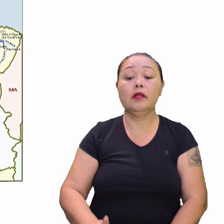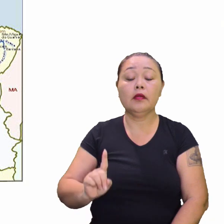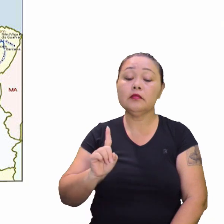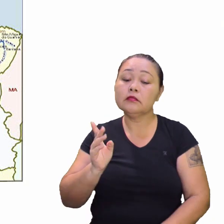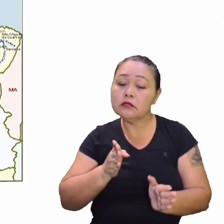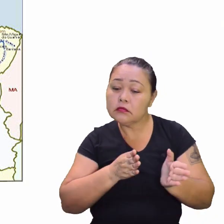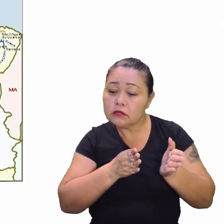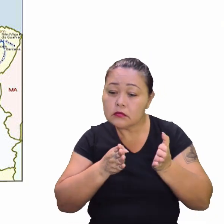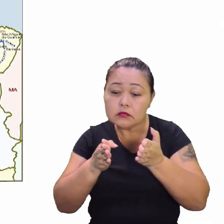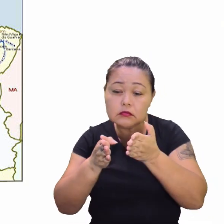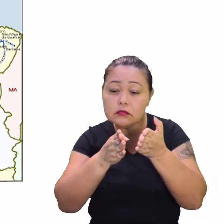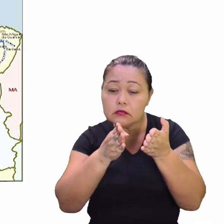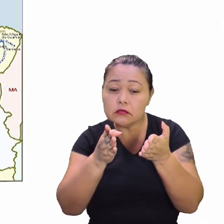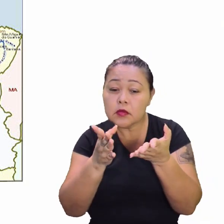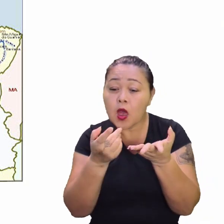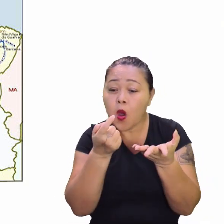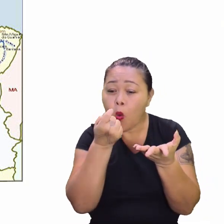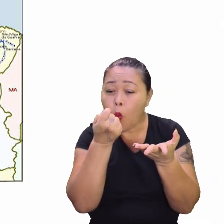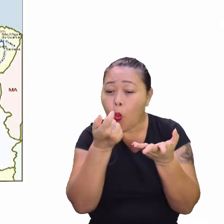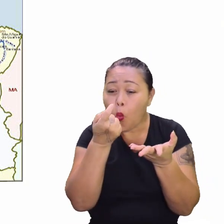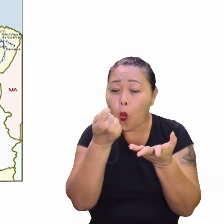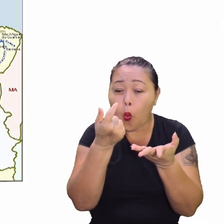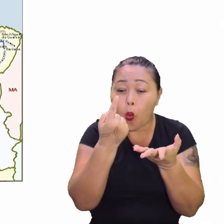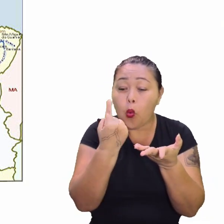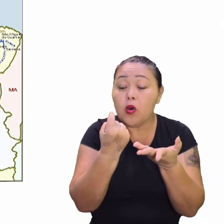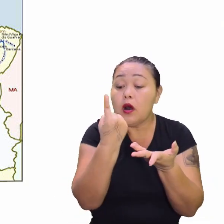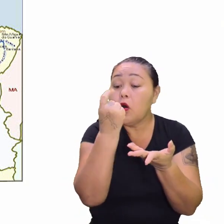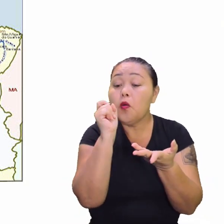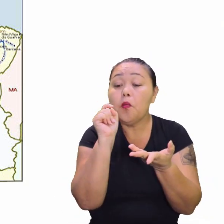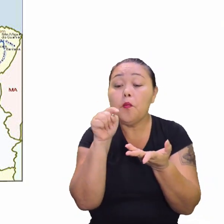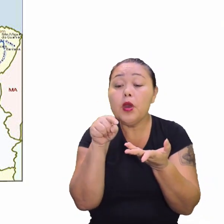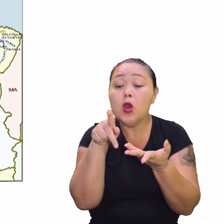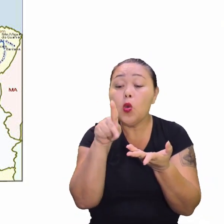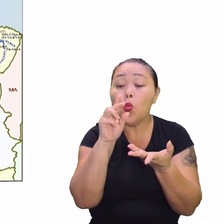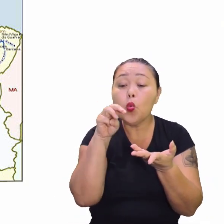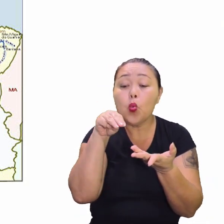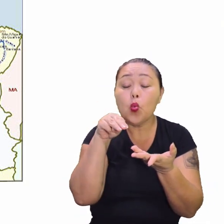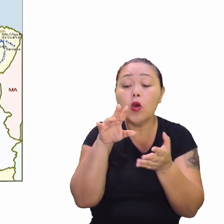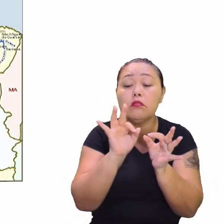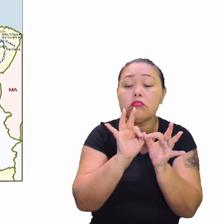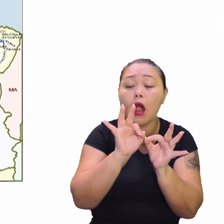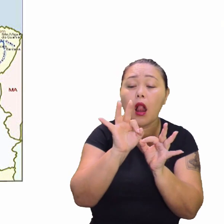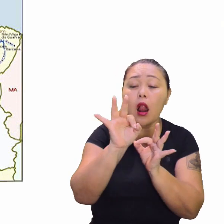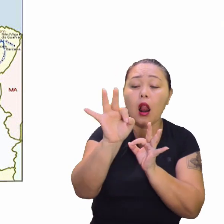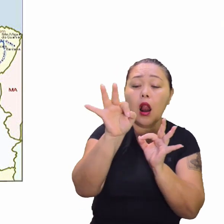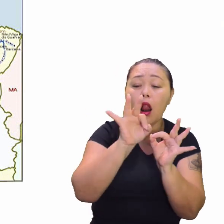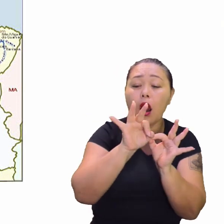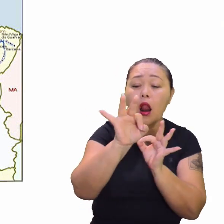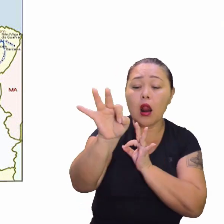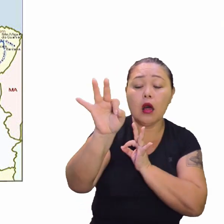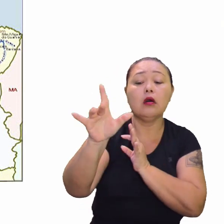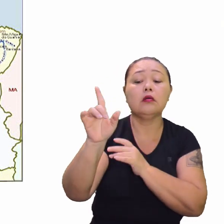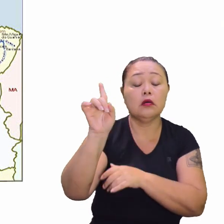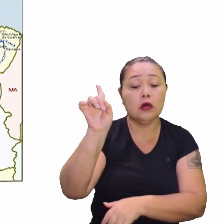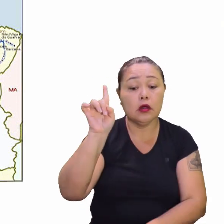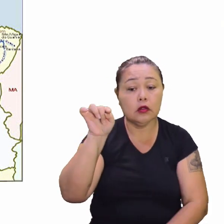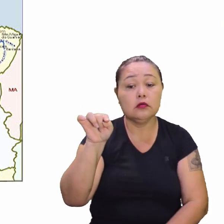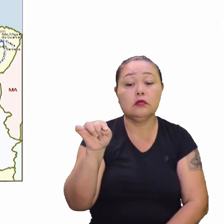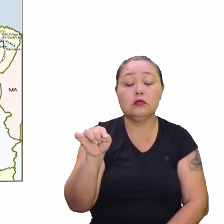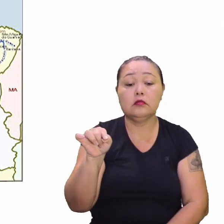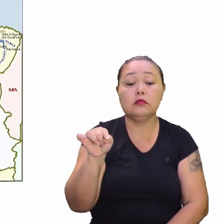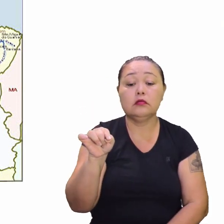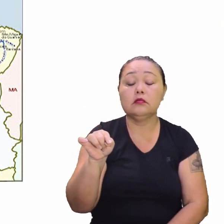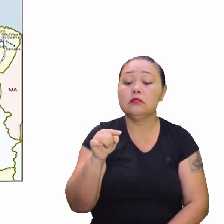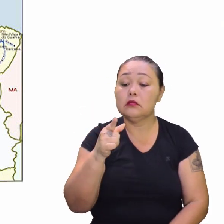Desse percurso, inclusive, a gente falou que quase 1.000 quilômetros, ok? De extensão. Então,